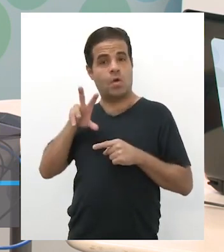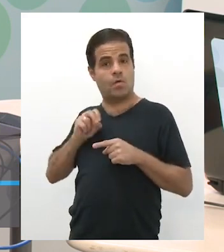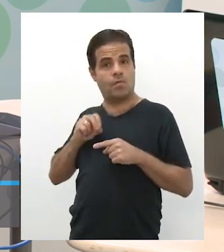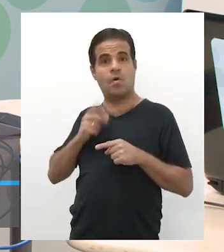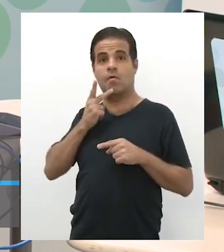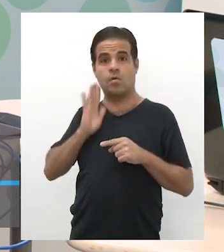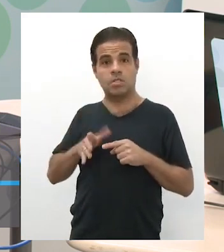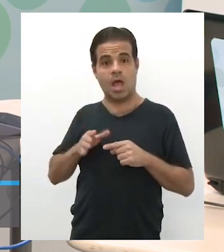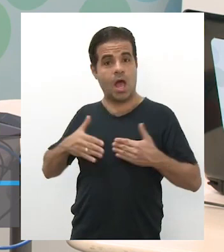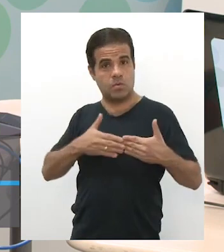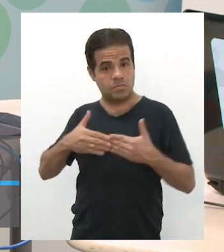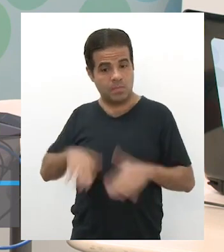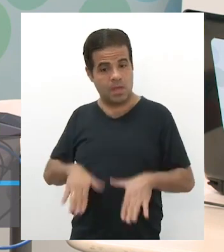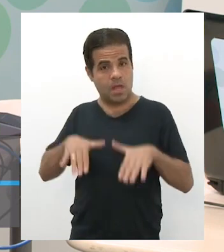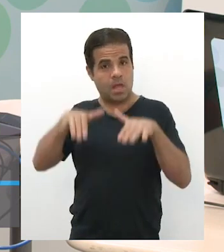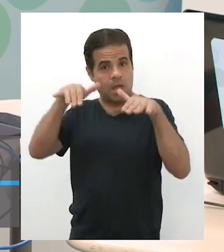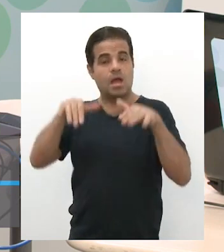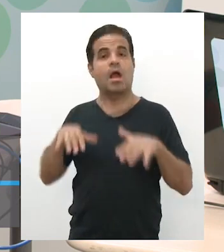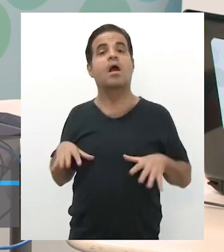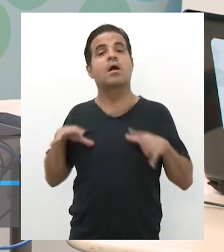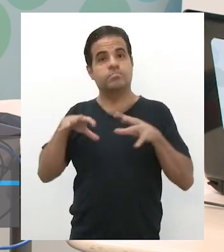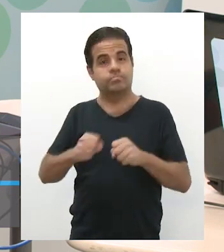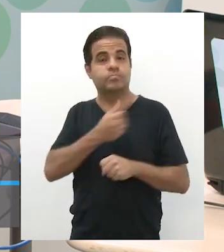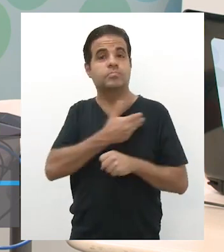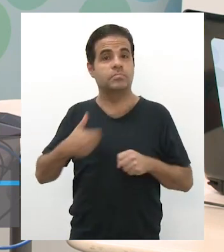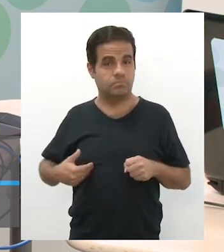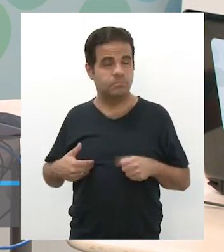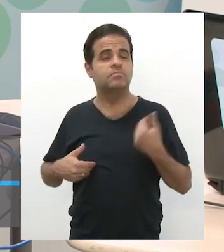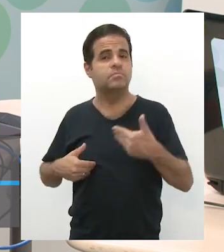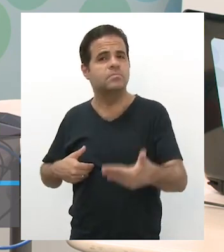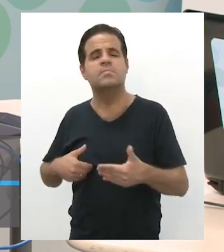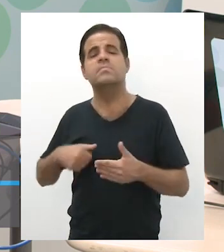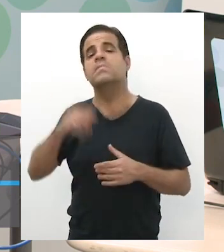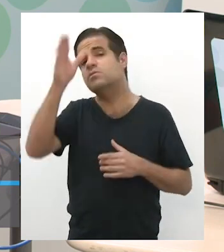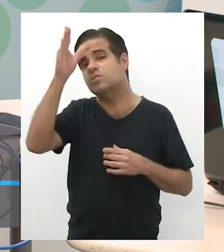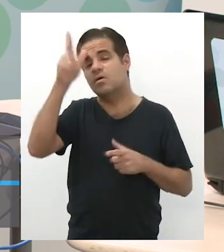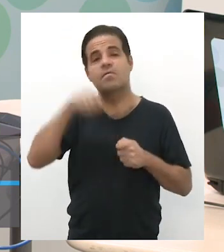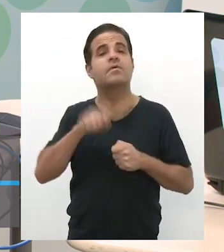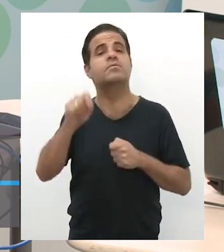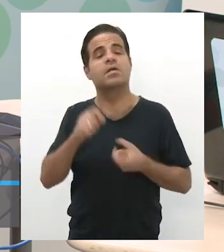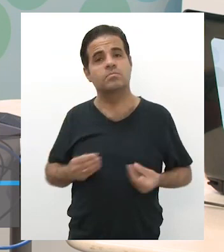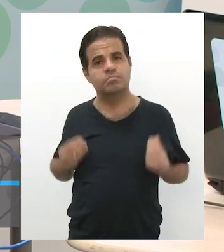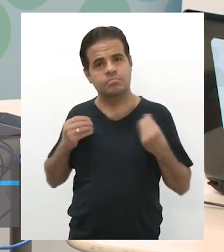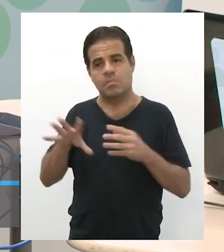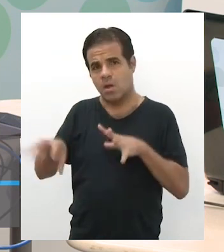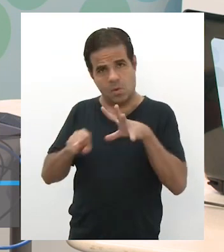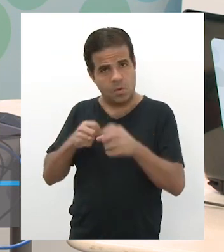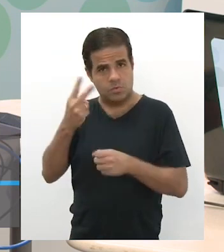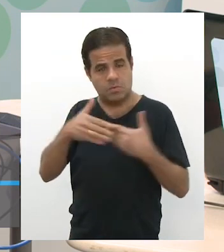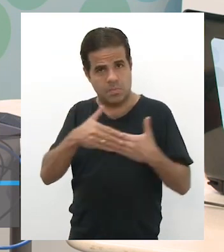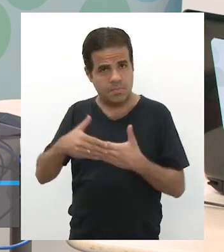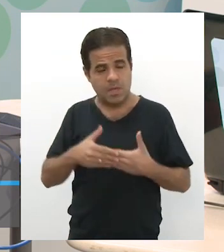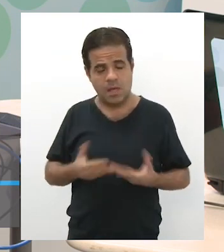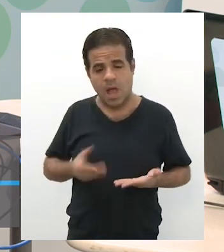que os bebês, quando crescessem, ficariam com o reino de Alba Longa. Então, o que é que esse tio fez? Colocou os 2 bebês